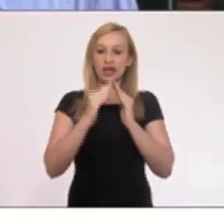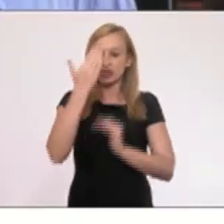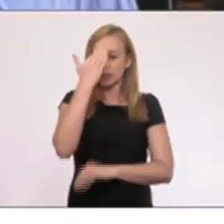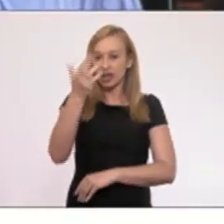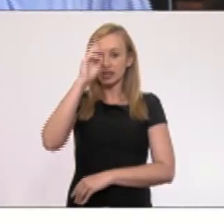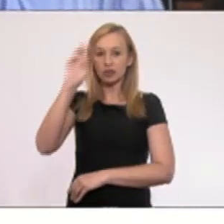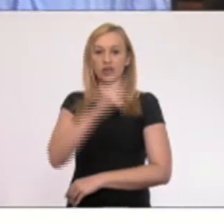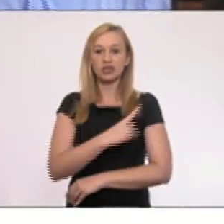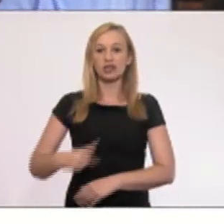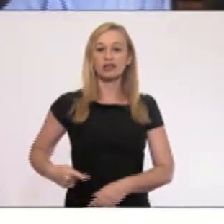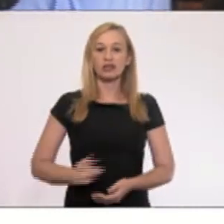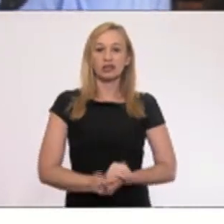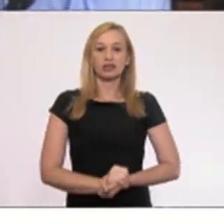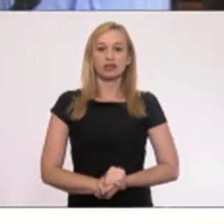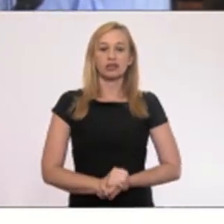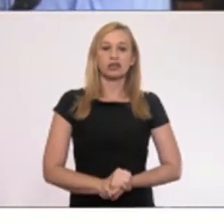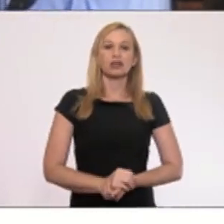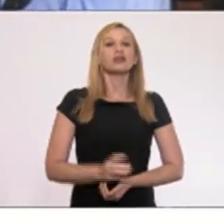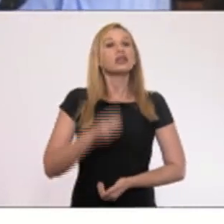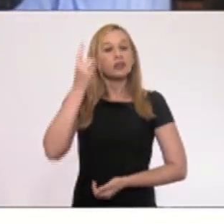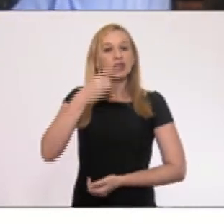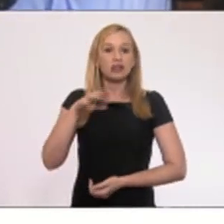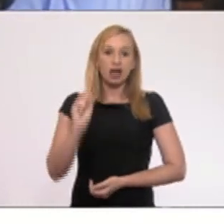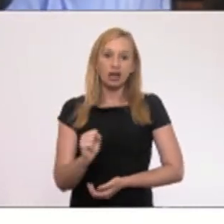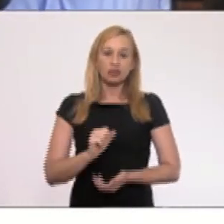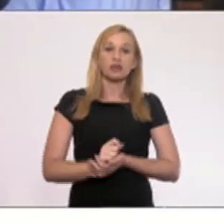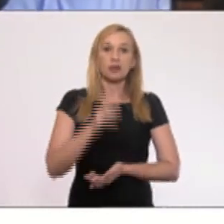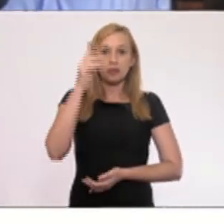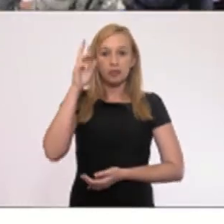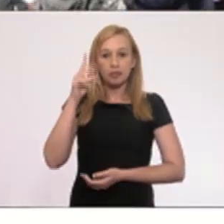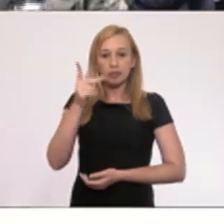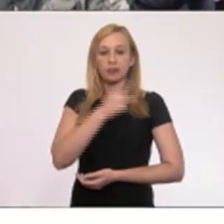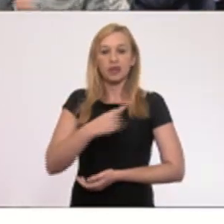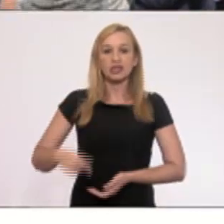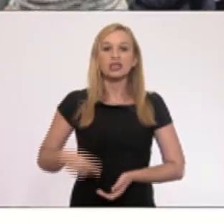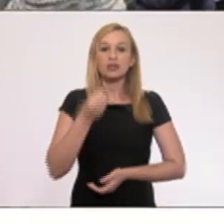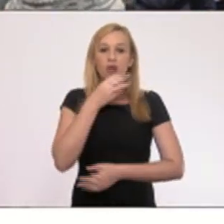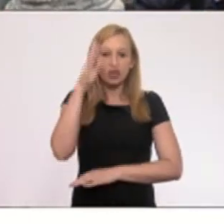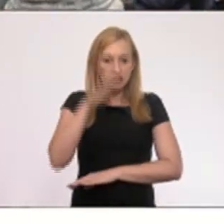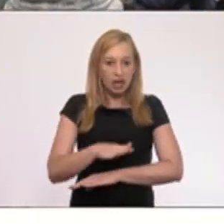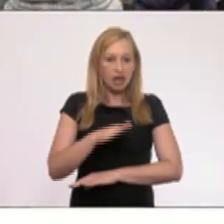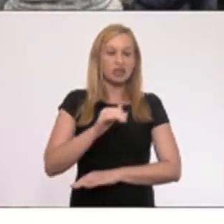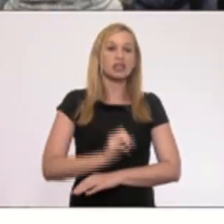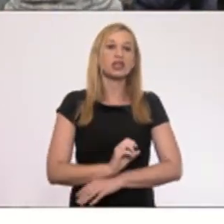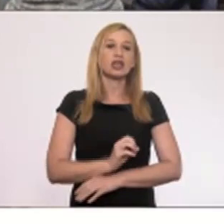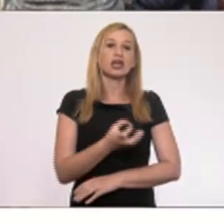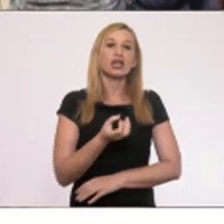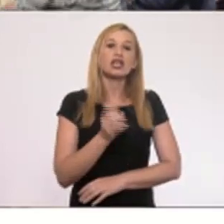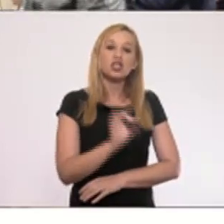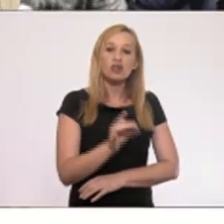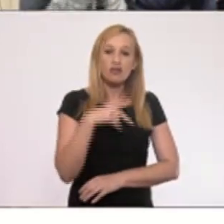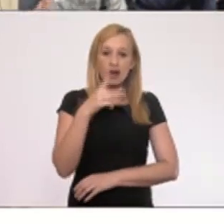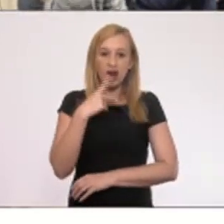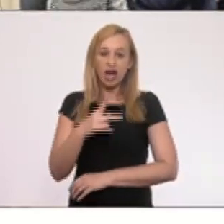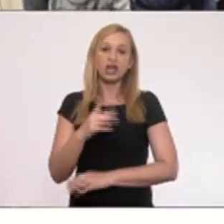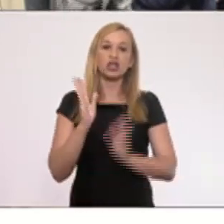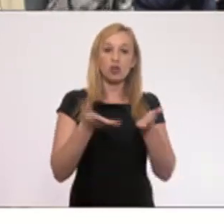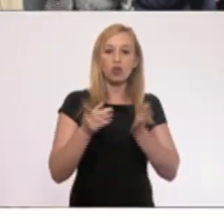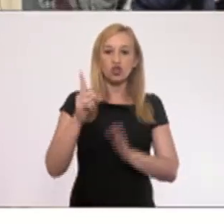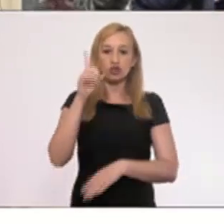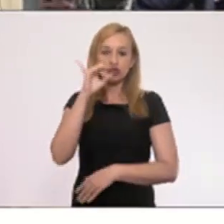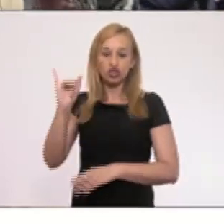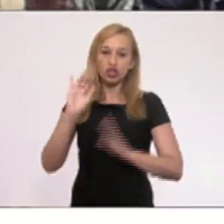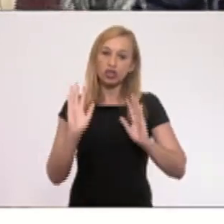presidente. Deputado Carlos Augusto. Presidente, boa tarde, colegas. Queria só ressaltar que hoje é um dia histórico para o